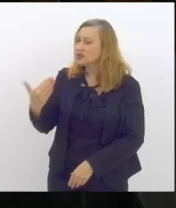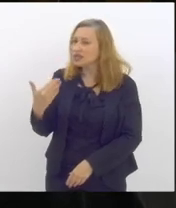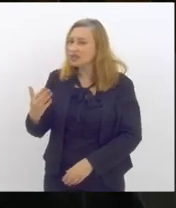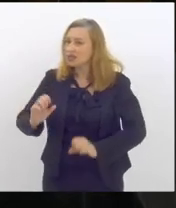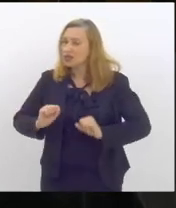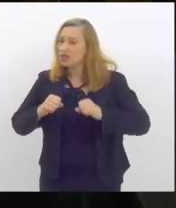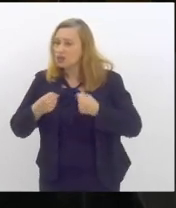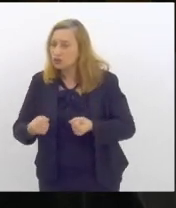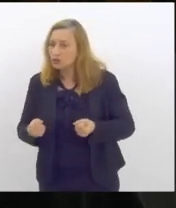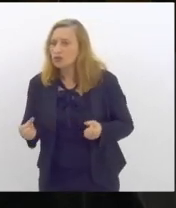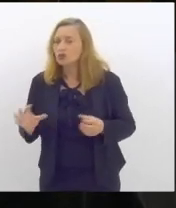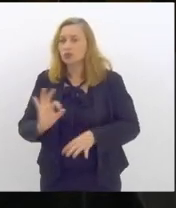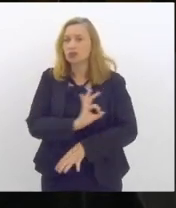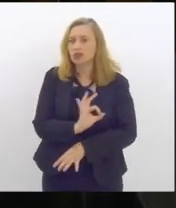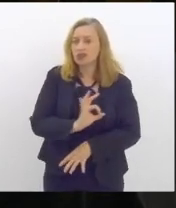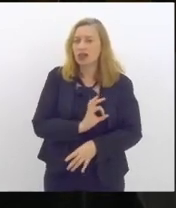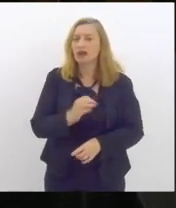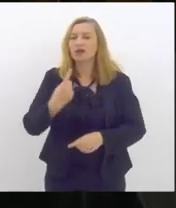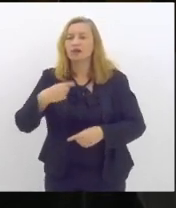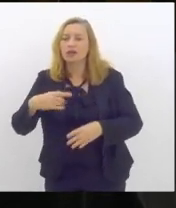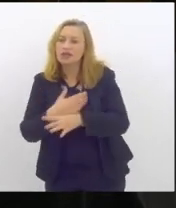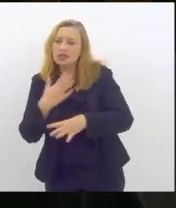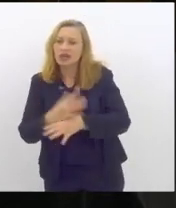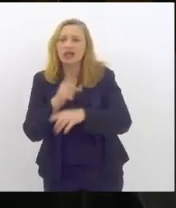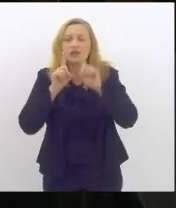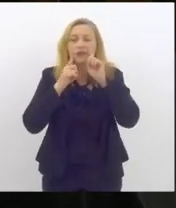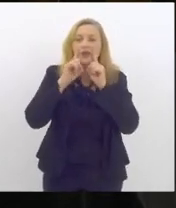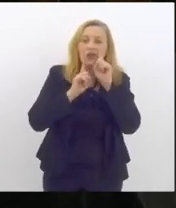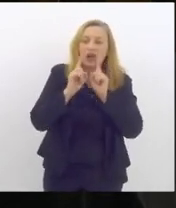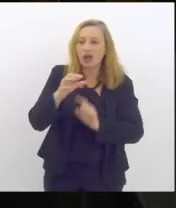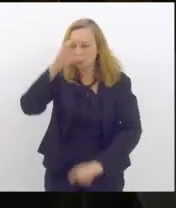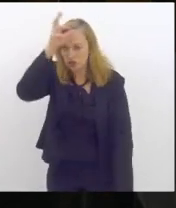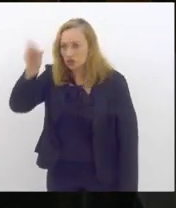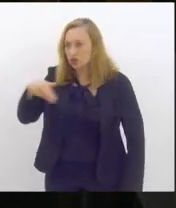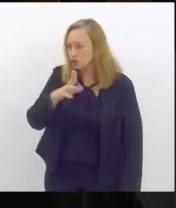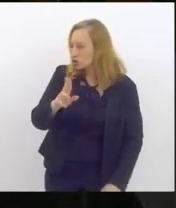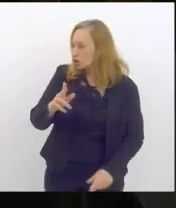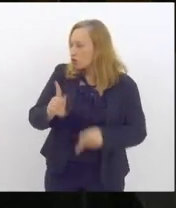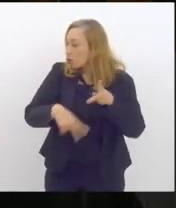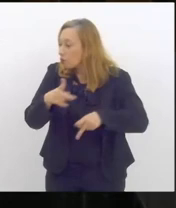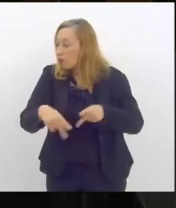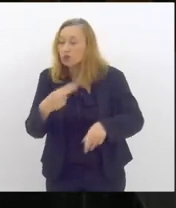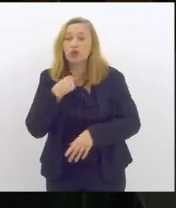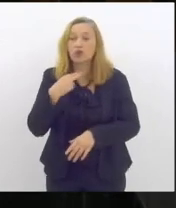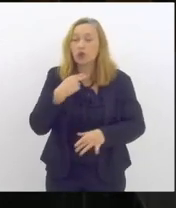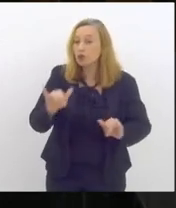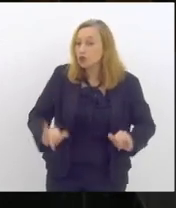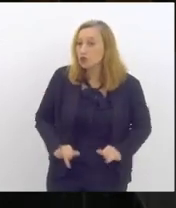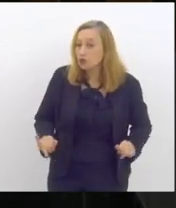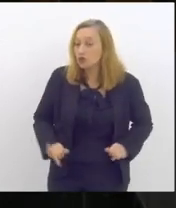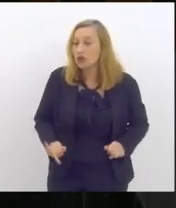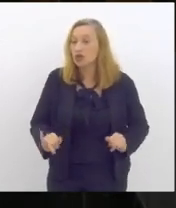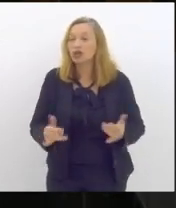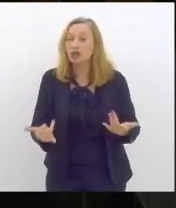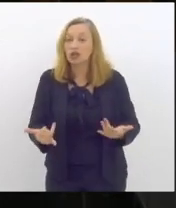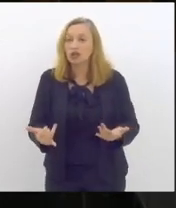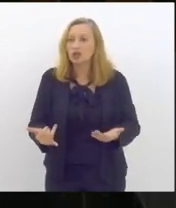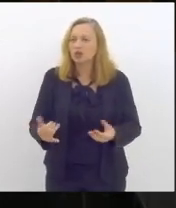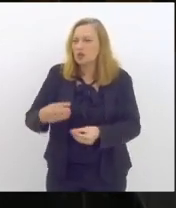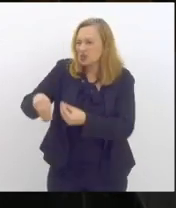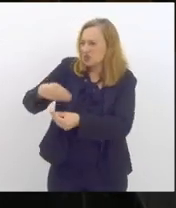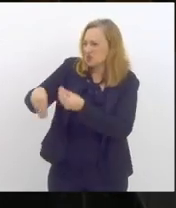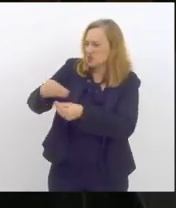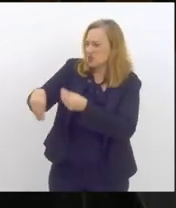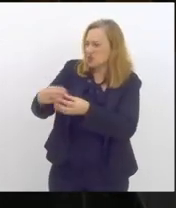reforço policial para a cidade de Maricá tia Ju a população de bem não pode sofrer com esses ataques anos dessa